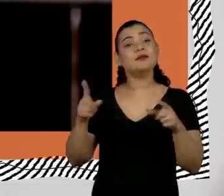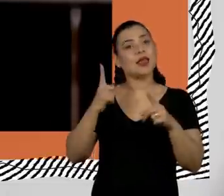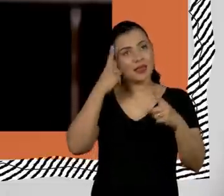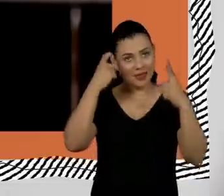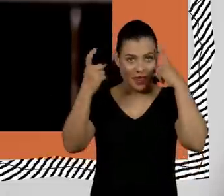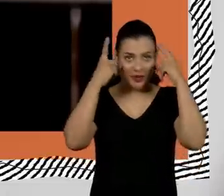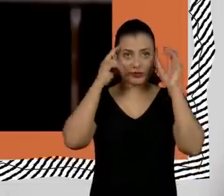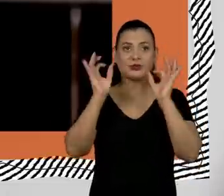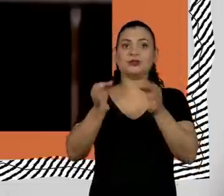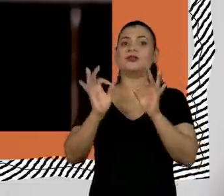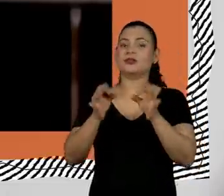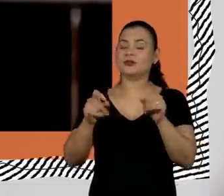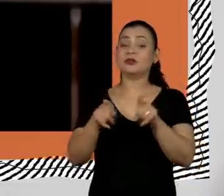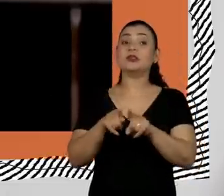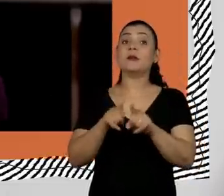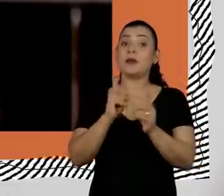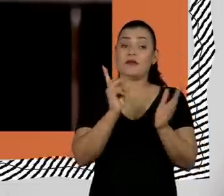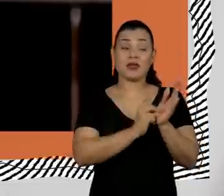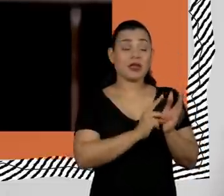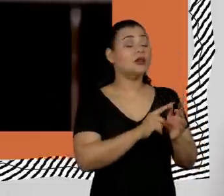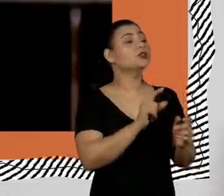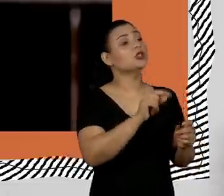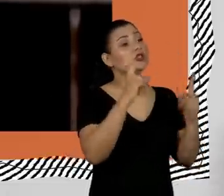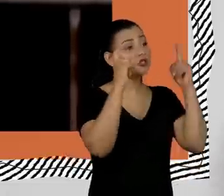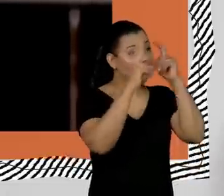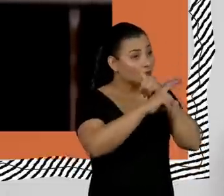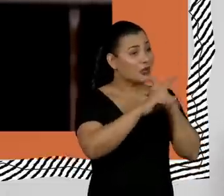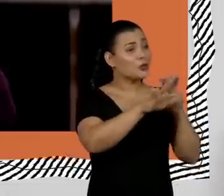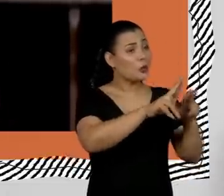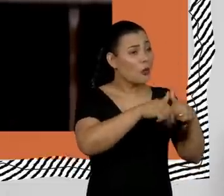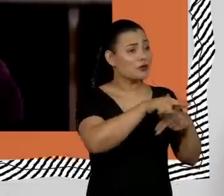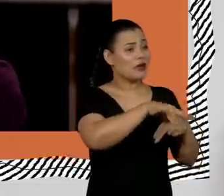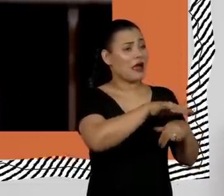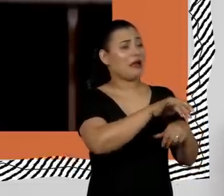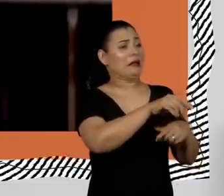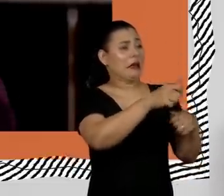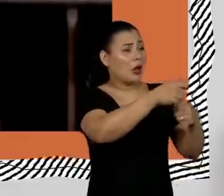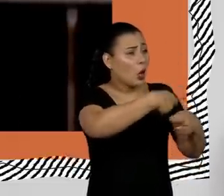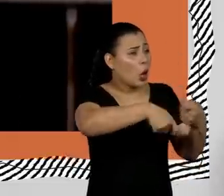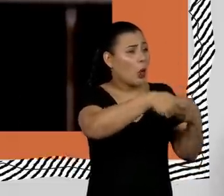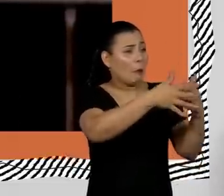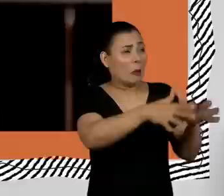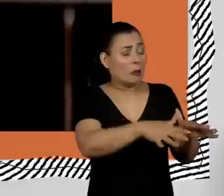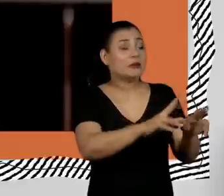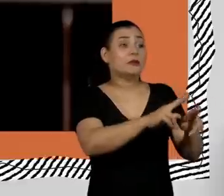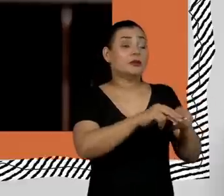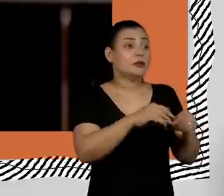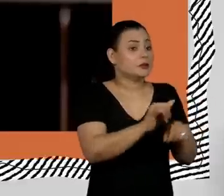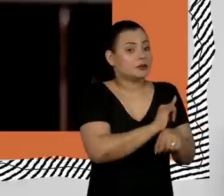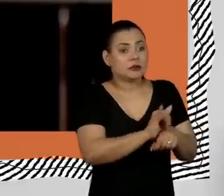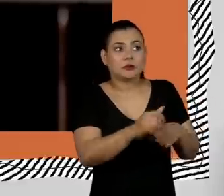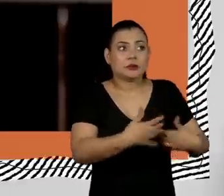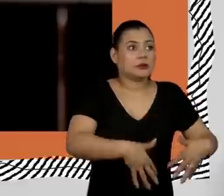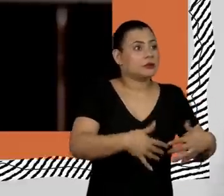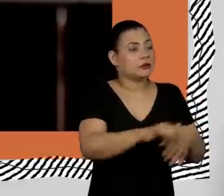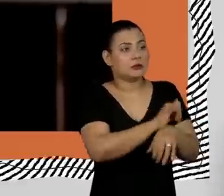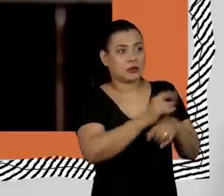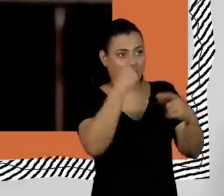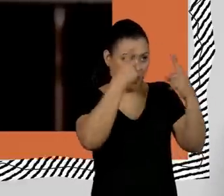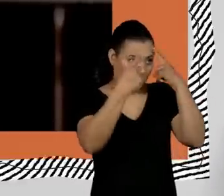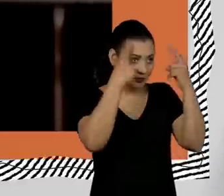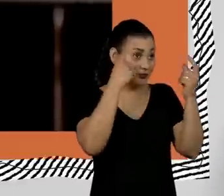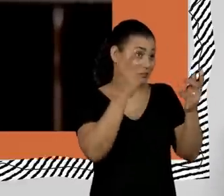criativos e até eu diria a dificuldade com a crise econômica você vai tendo que se virar né E você